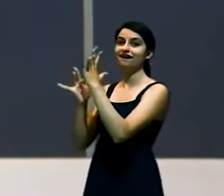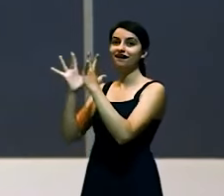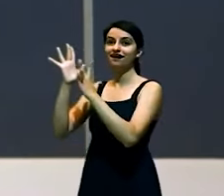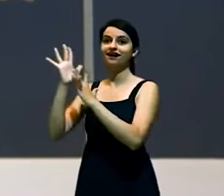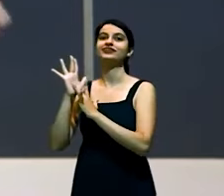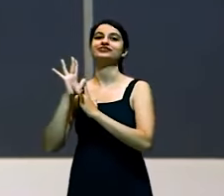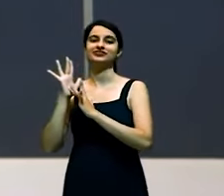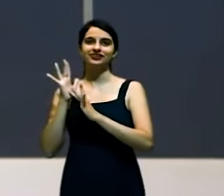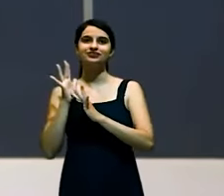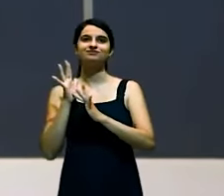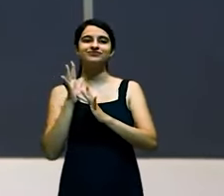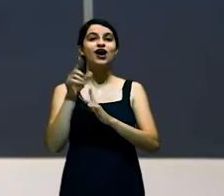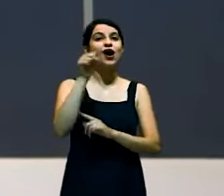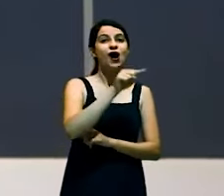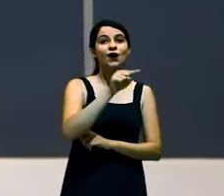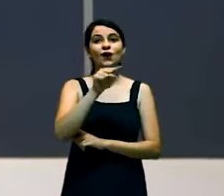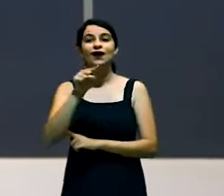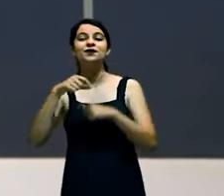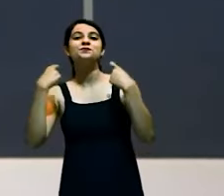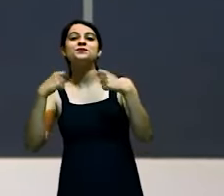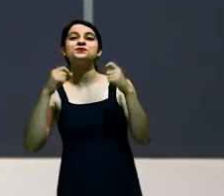Ah, se nós aprendêssemos com Maria,